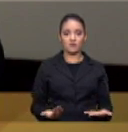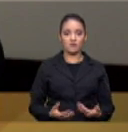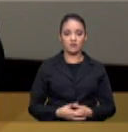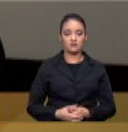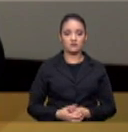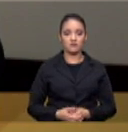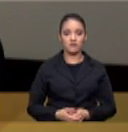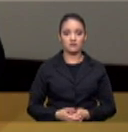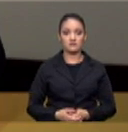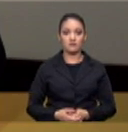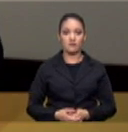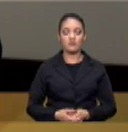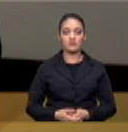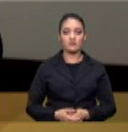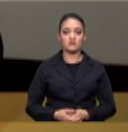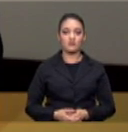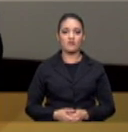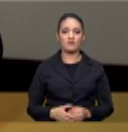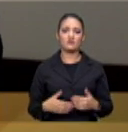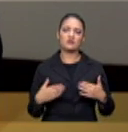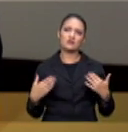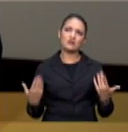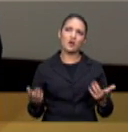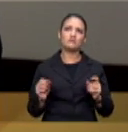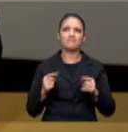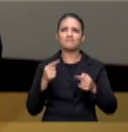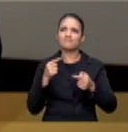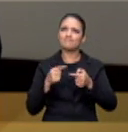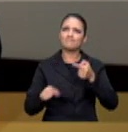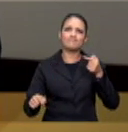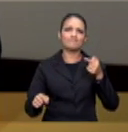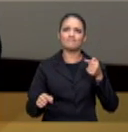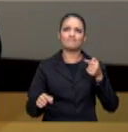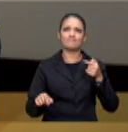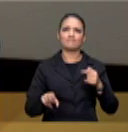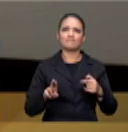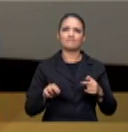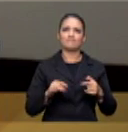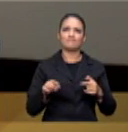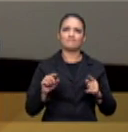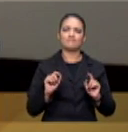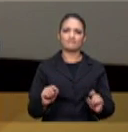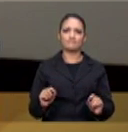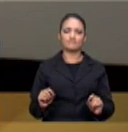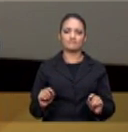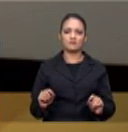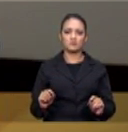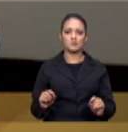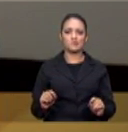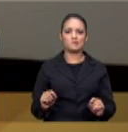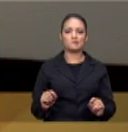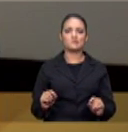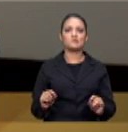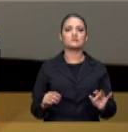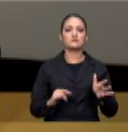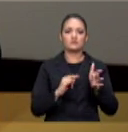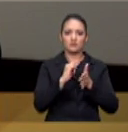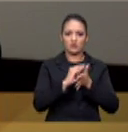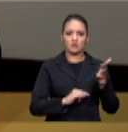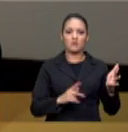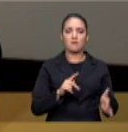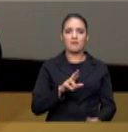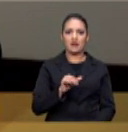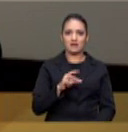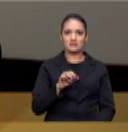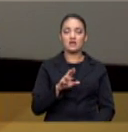a incoerência no posicionamento da União consiste justamente que, no seu parecer, ele utiliza a